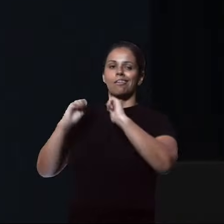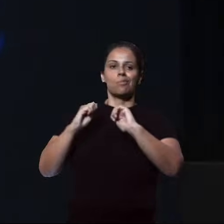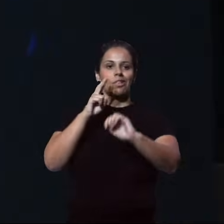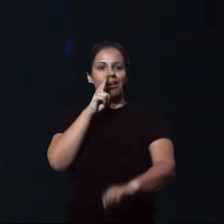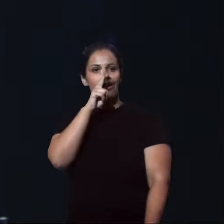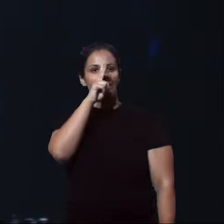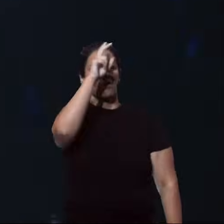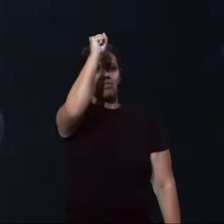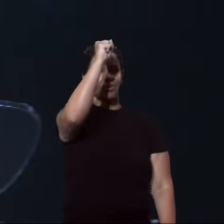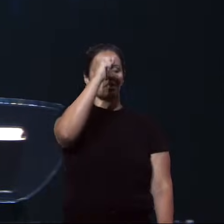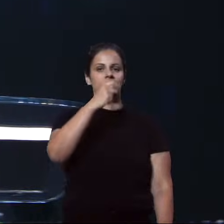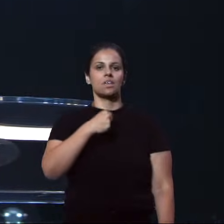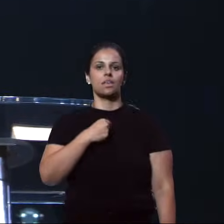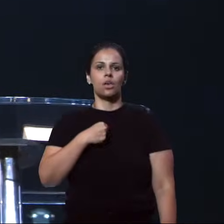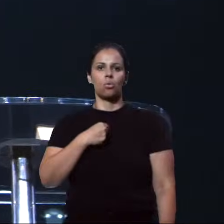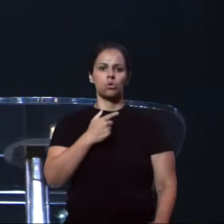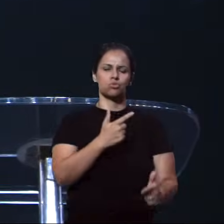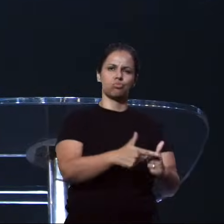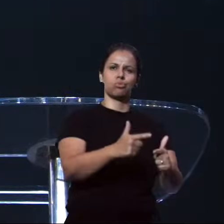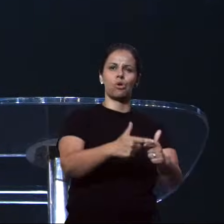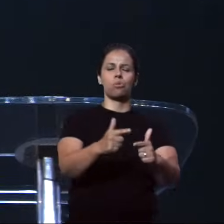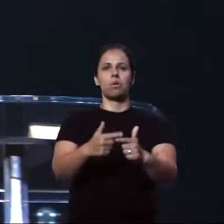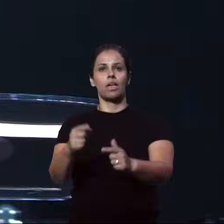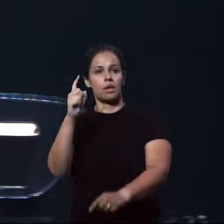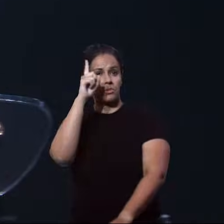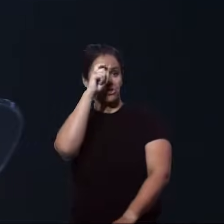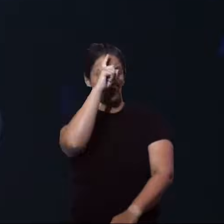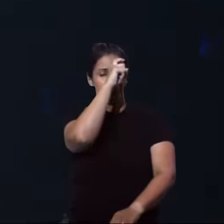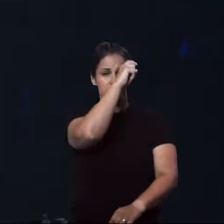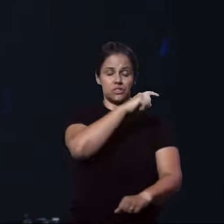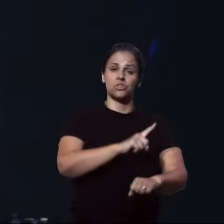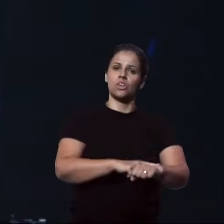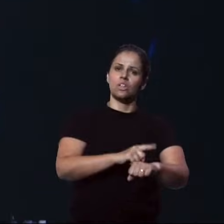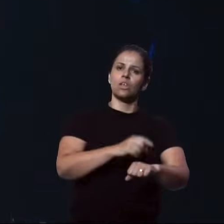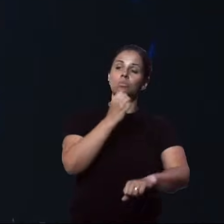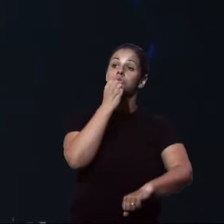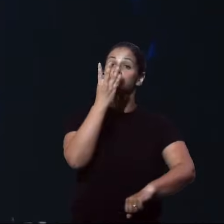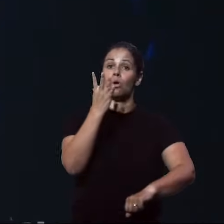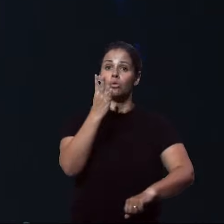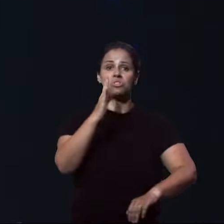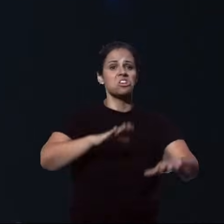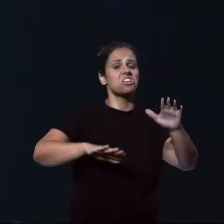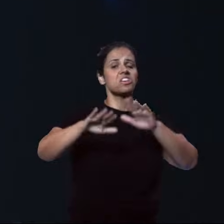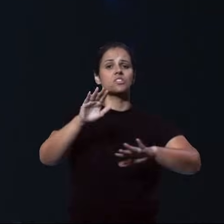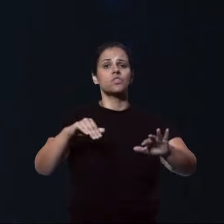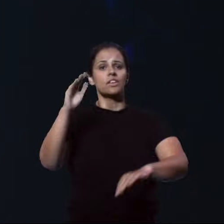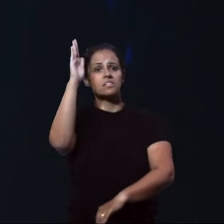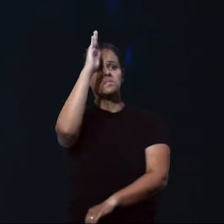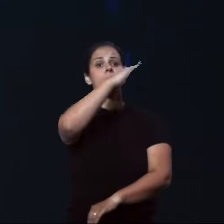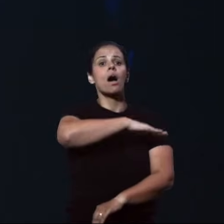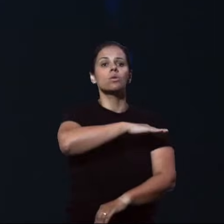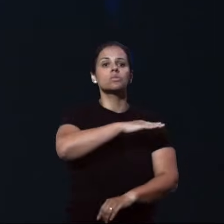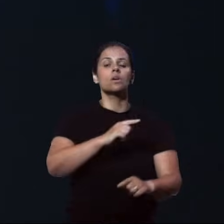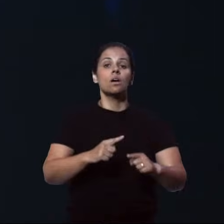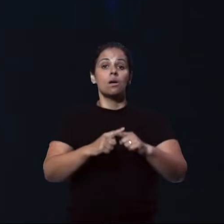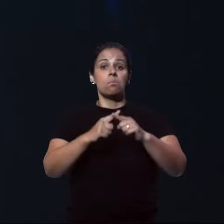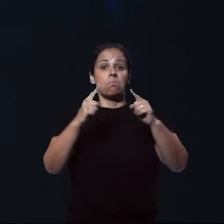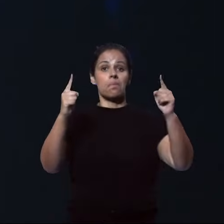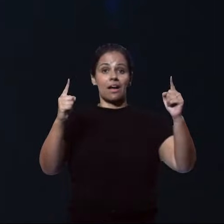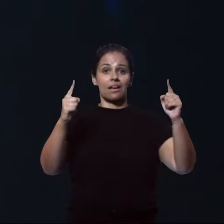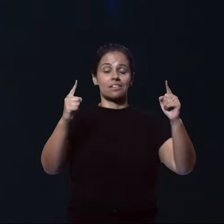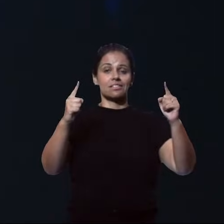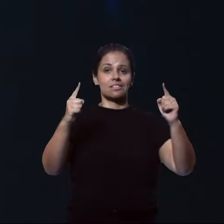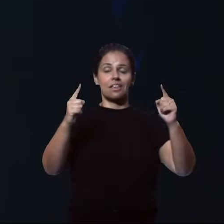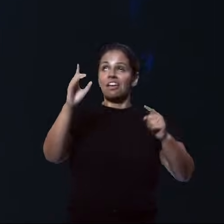posso passar por qualquer dificuldade, posso passar por tempos bons, mas eu também posso passar por tempos ruins, porque quem habita em mim é o Espírito de poder.